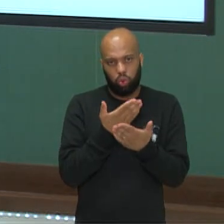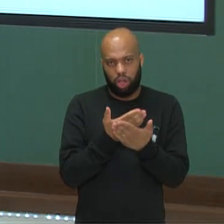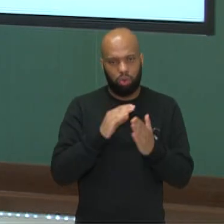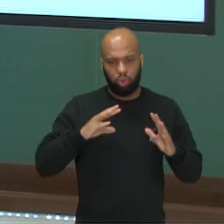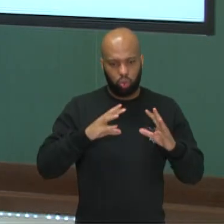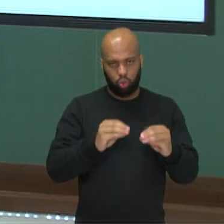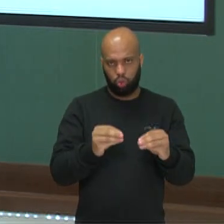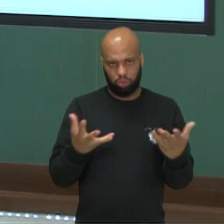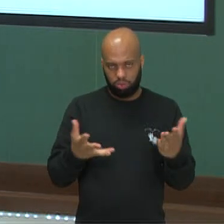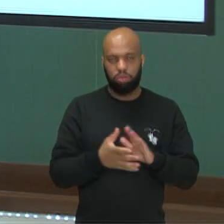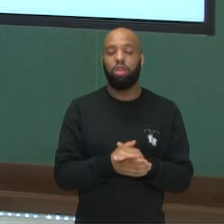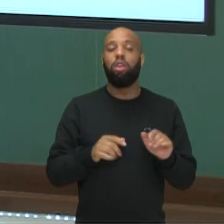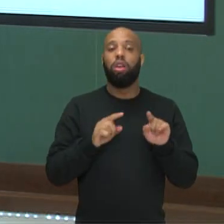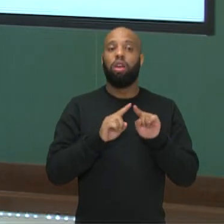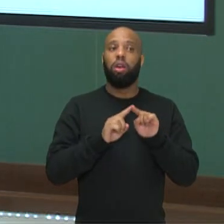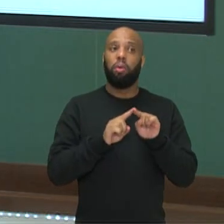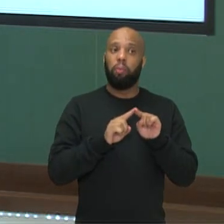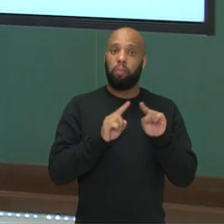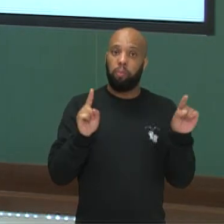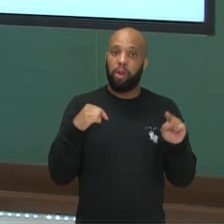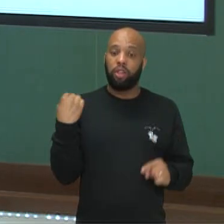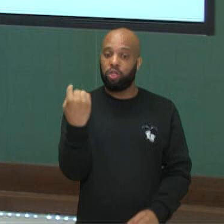conhecimento. Portanto, nós